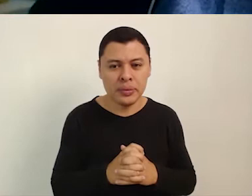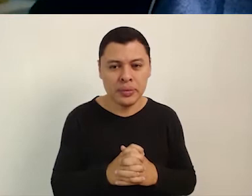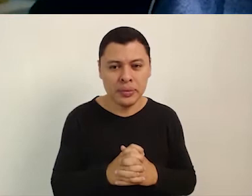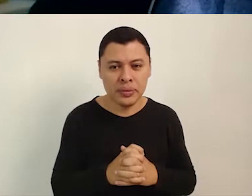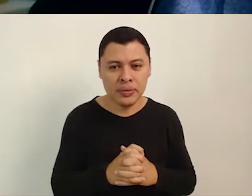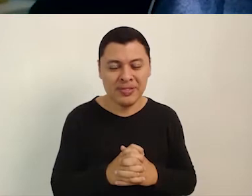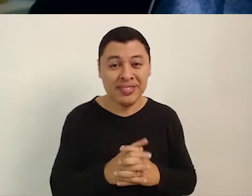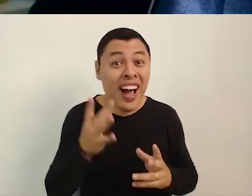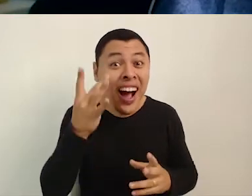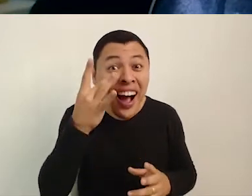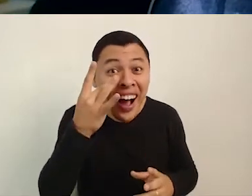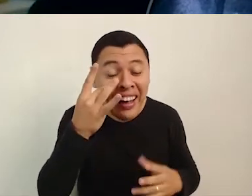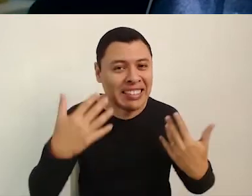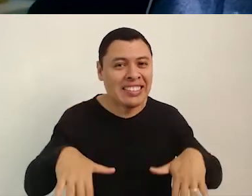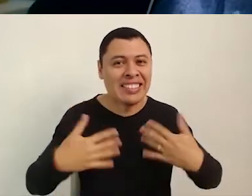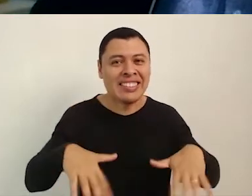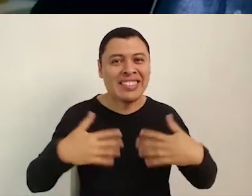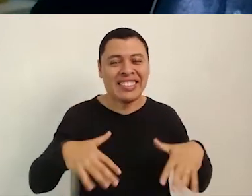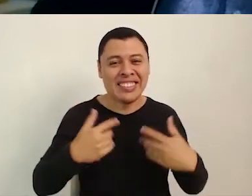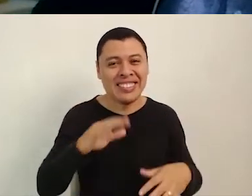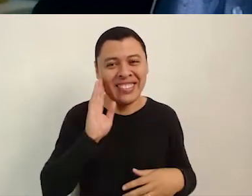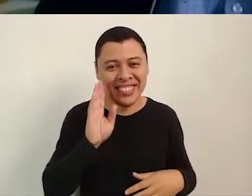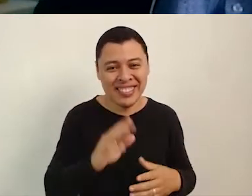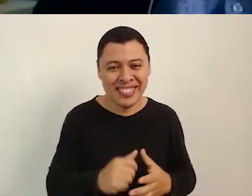Ao vivo é mais legal, né, gente?